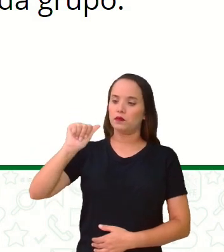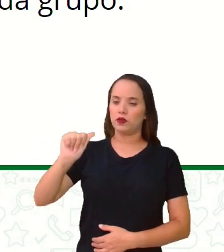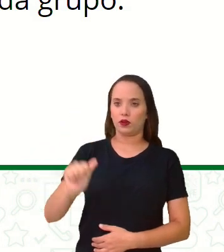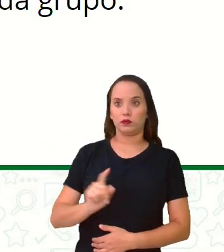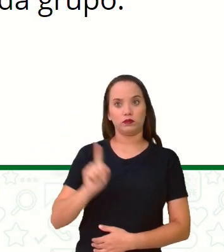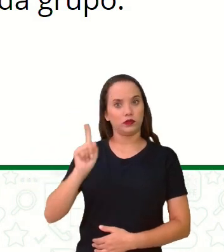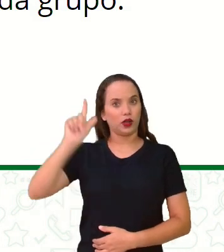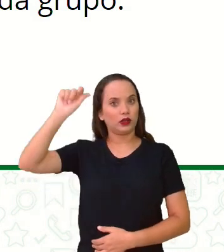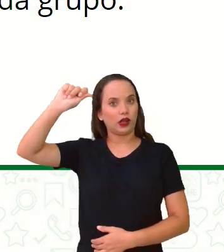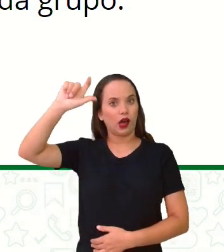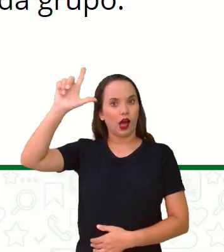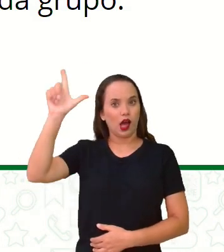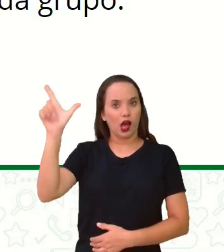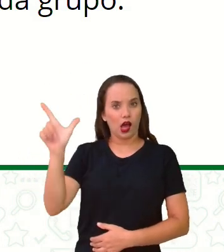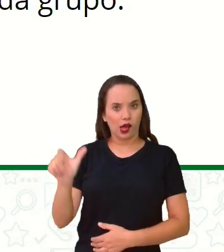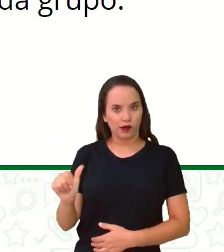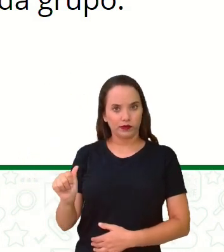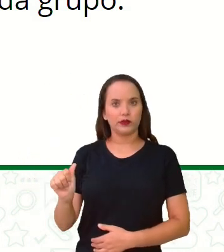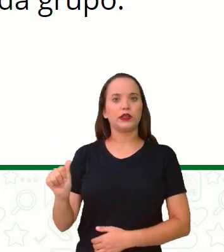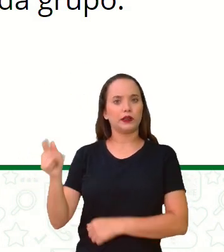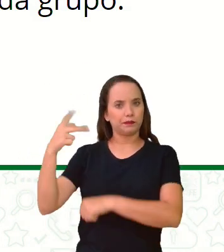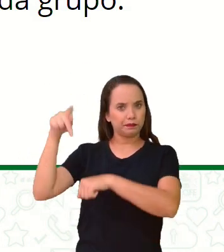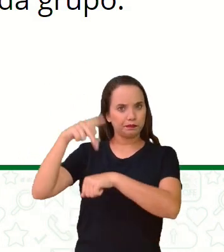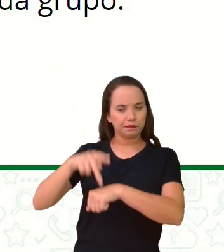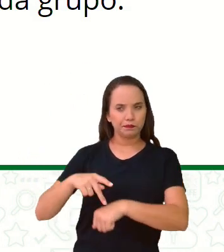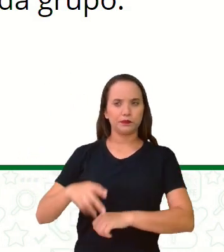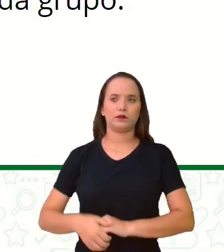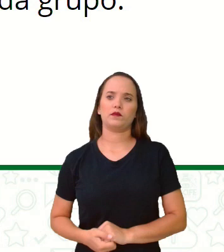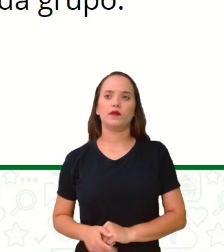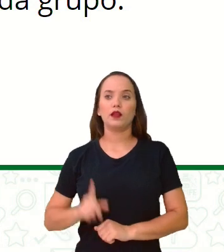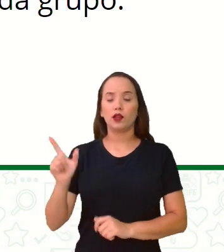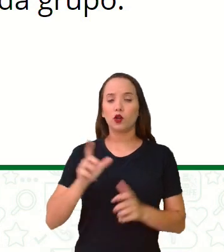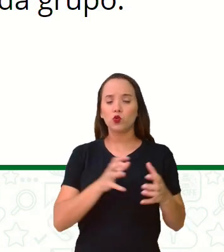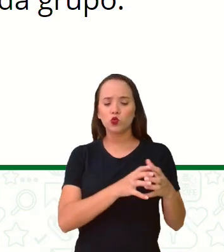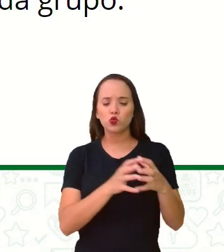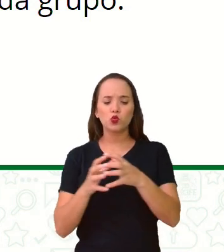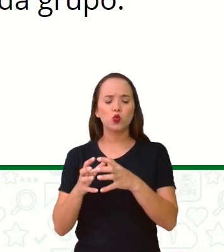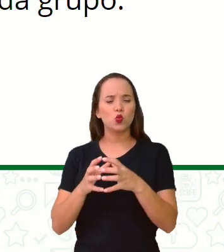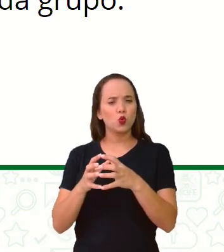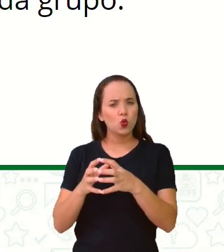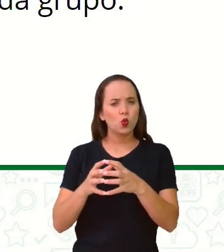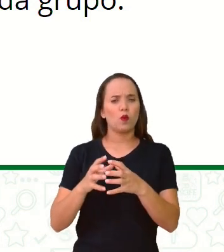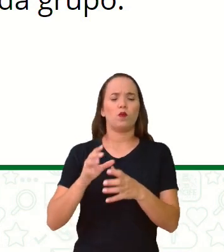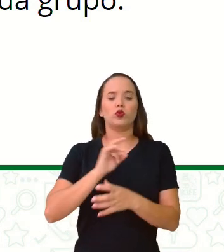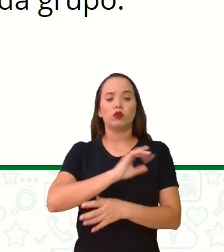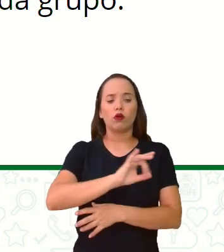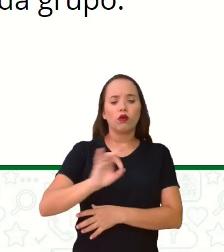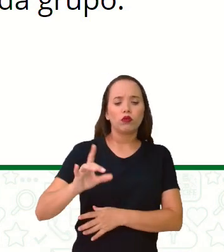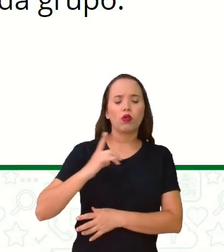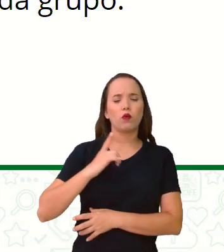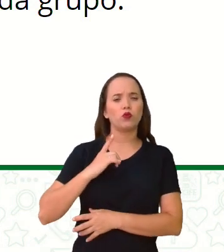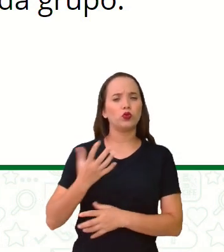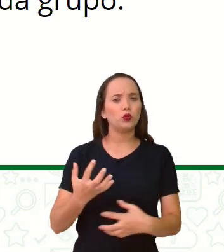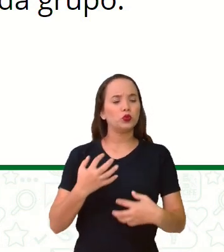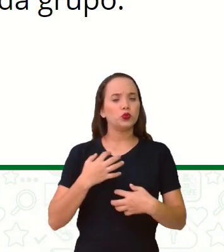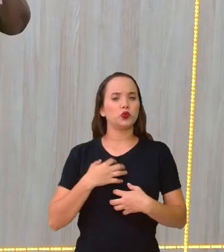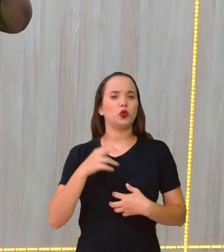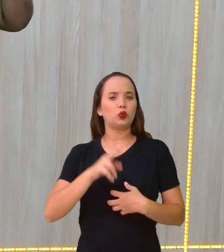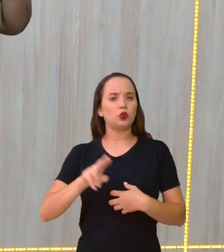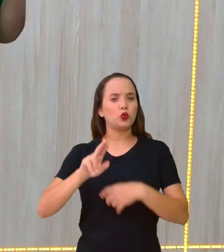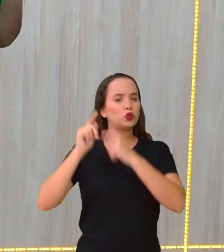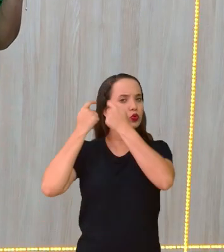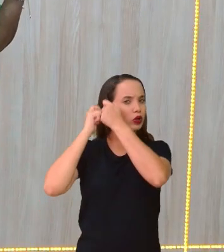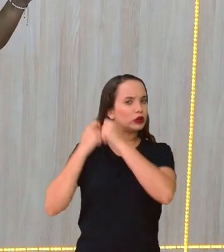agrupamentos africanos, as tranças eram uma forma de identificação de cada grupo. Pois é, gente,